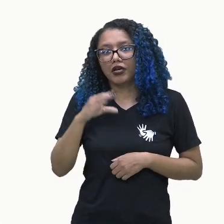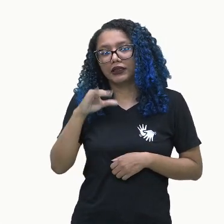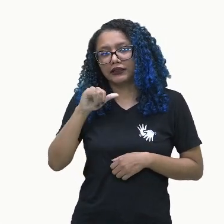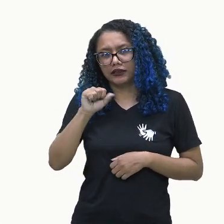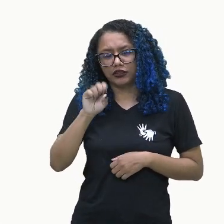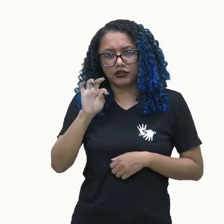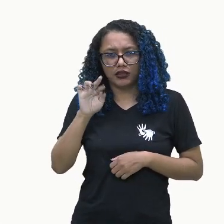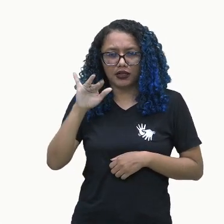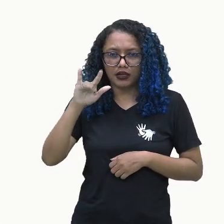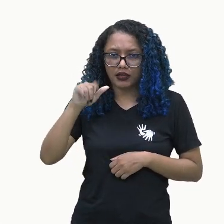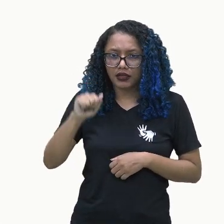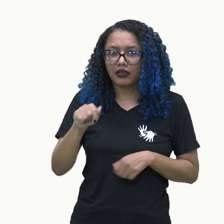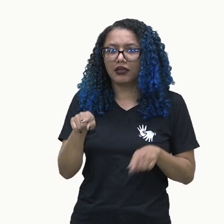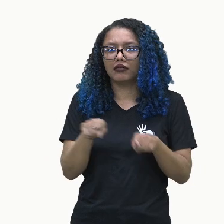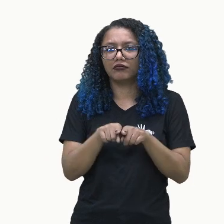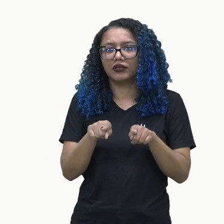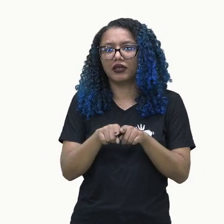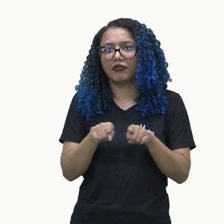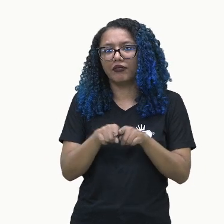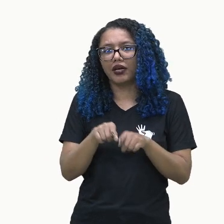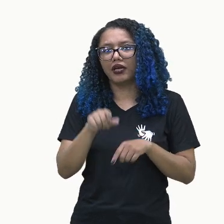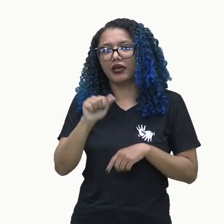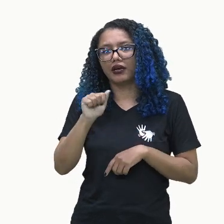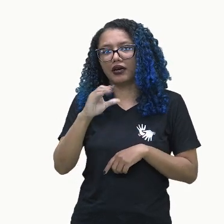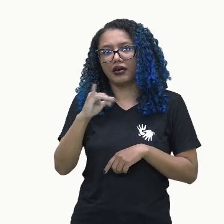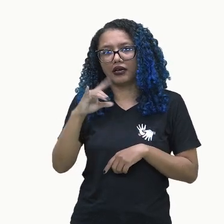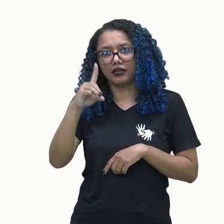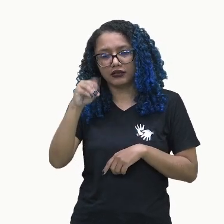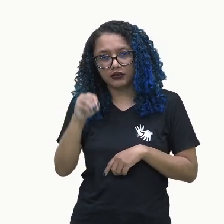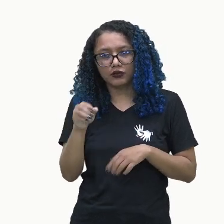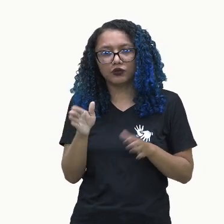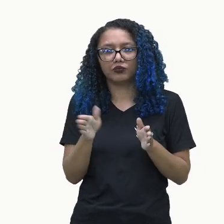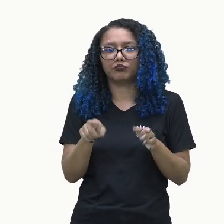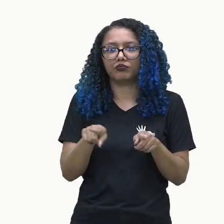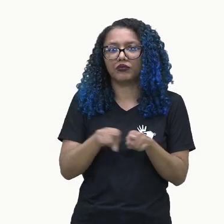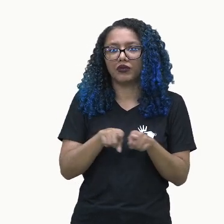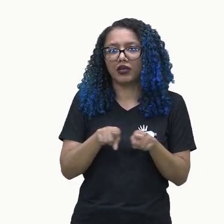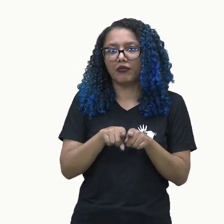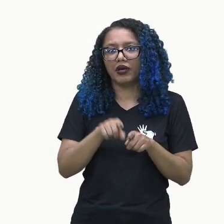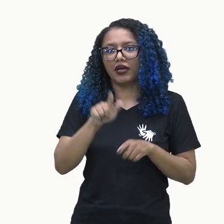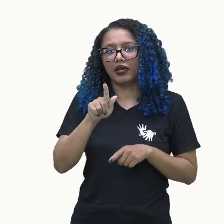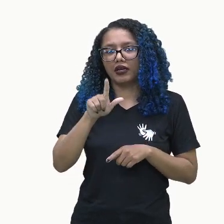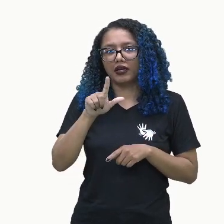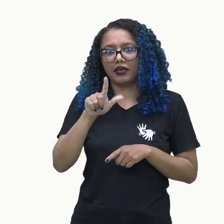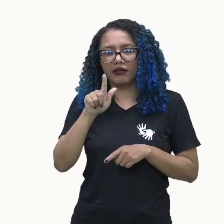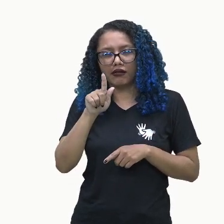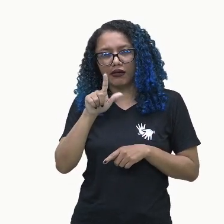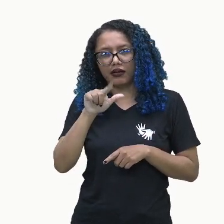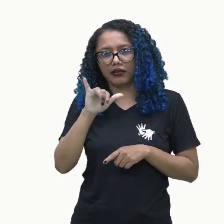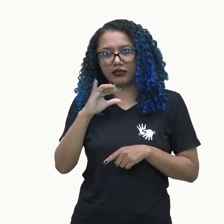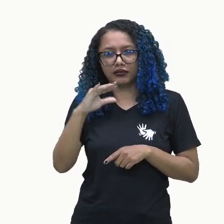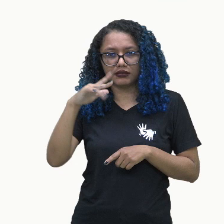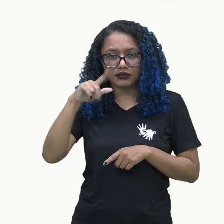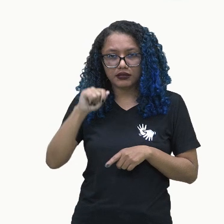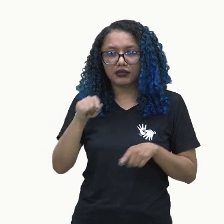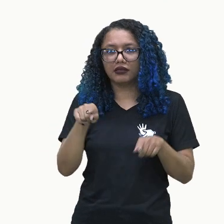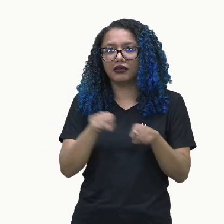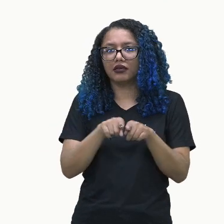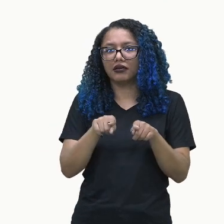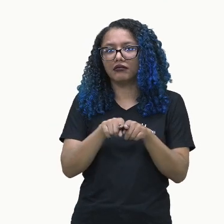cisteína, ácido glutâmico, glicina, prolina, serina